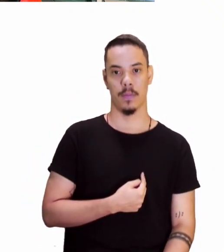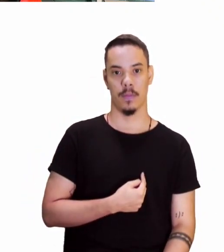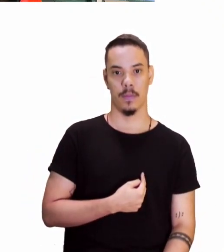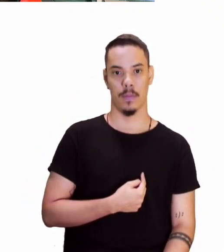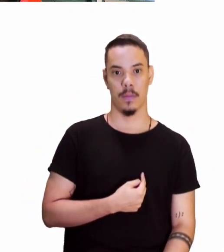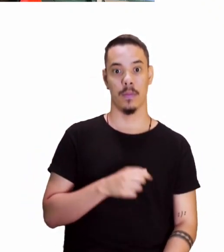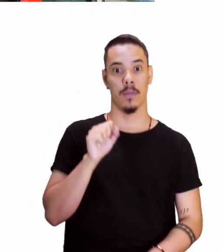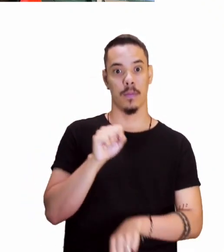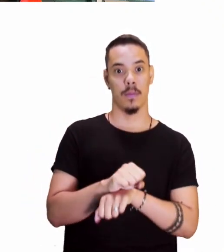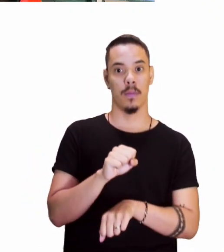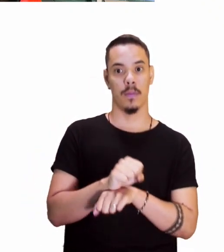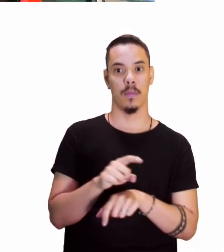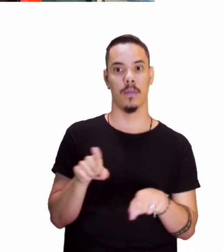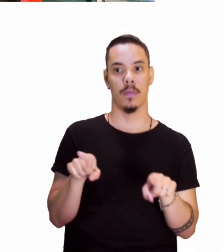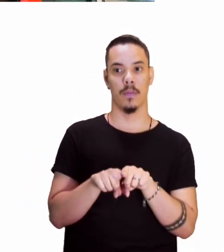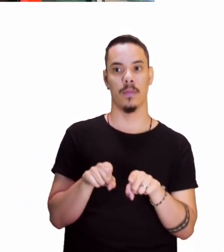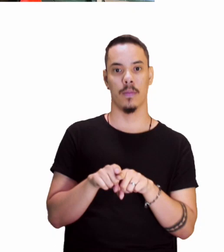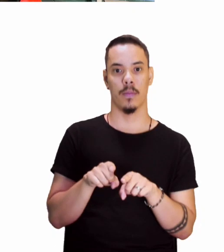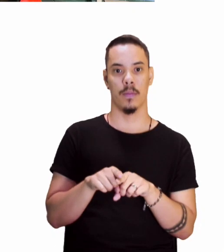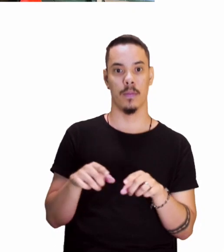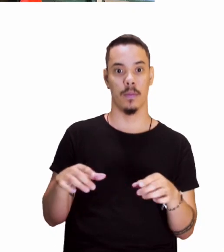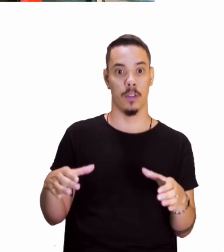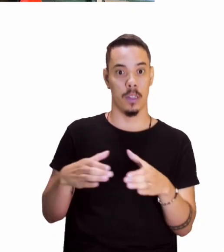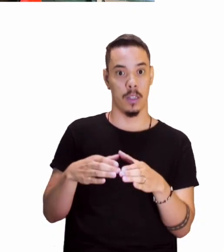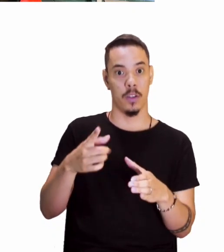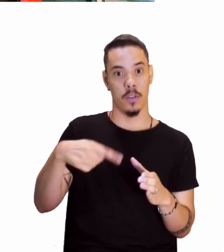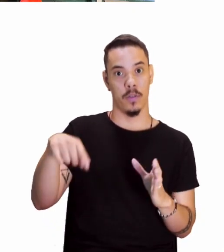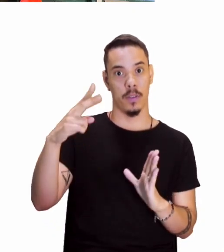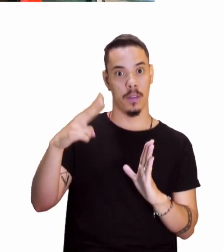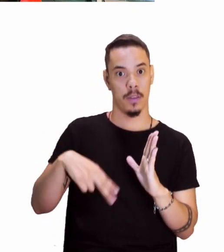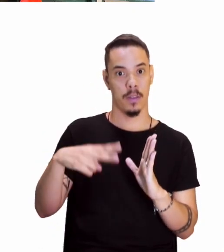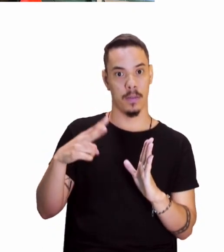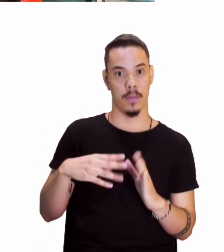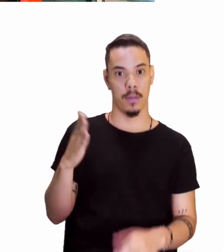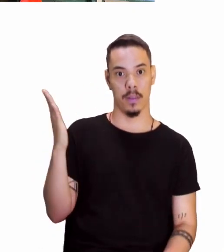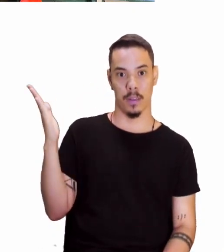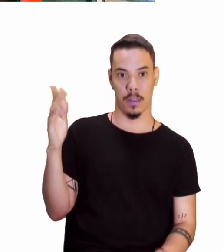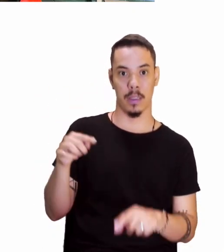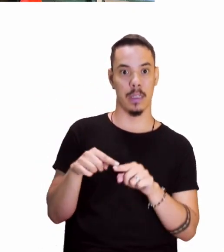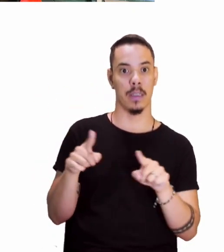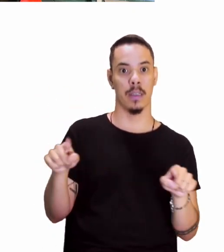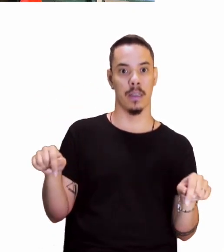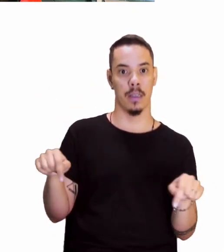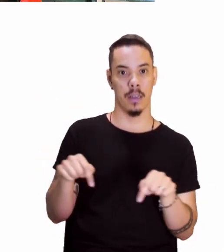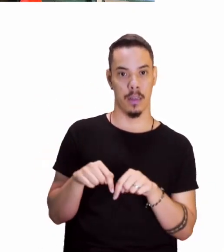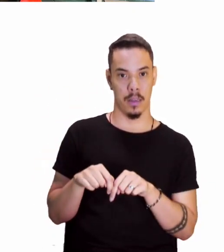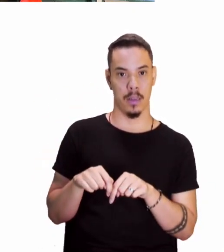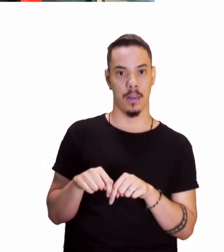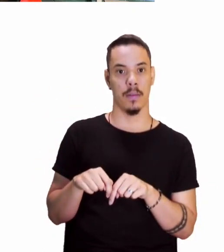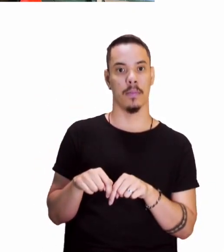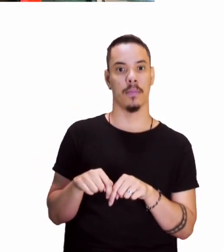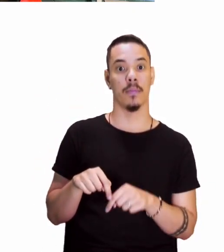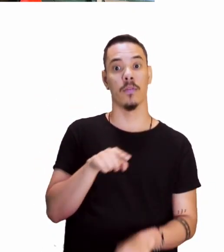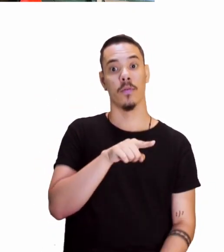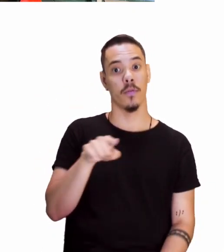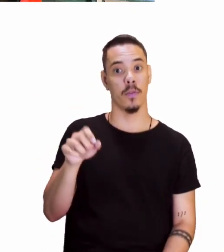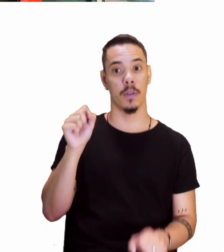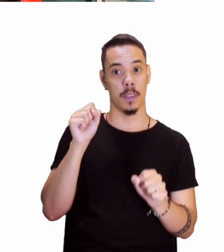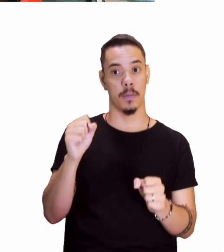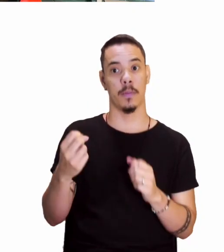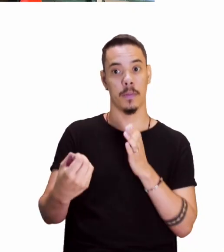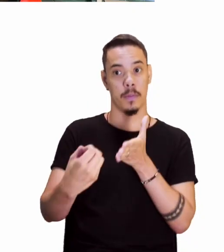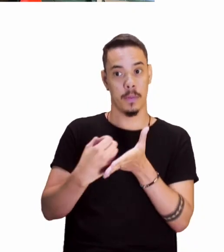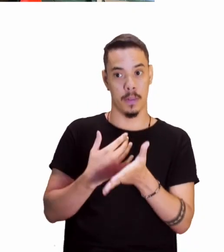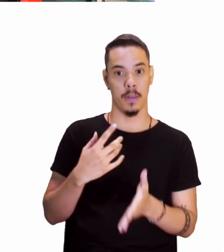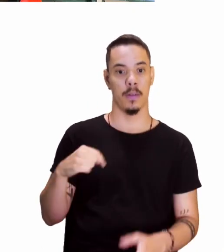E aguardo para o cantinho de vocês de leitura. Aqui está na sala de aula, mas vocês podem mandar lá no seu cantinho preferido,